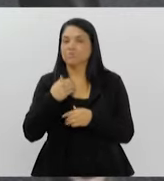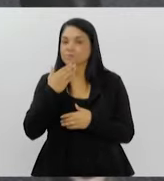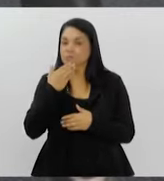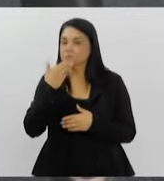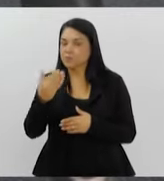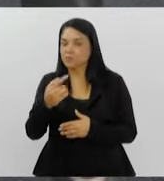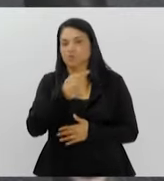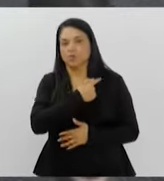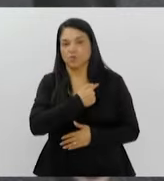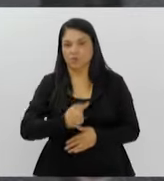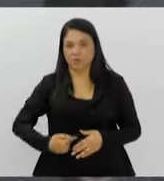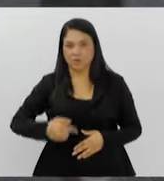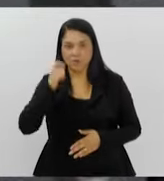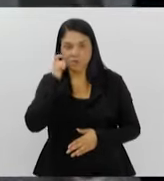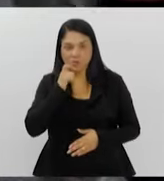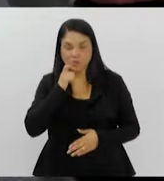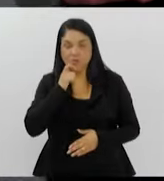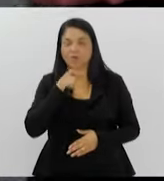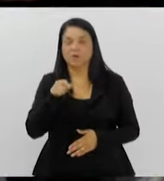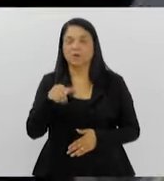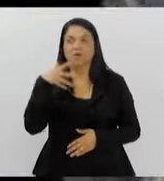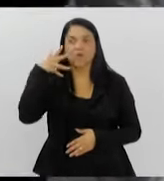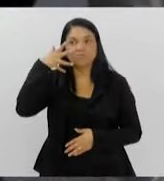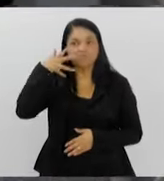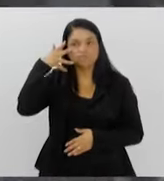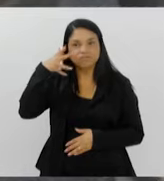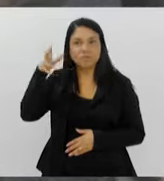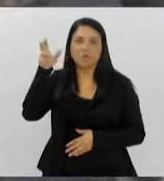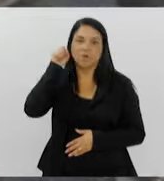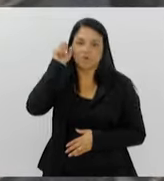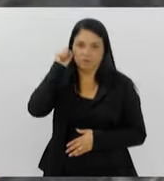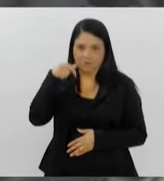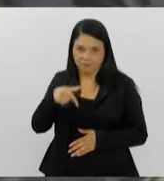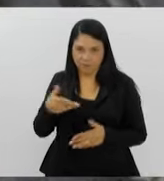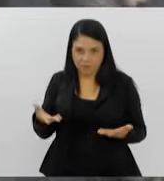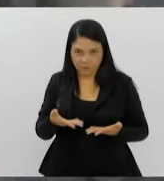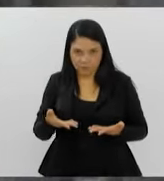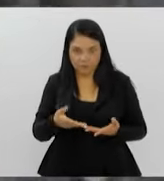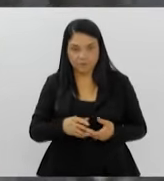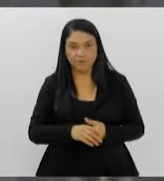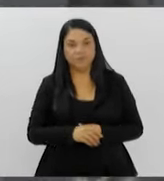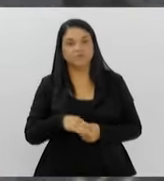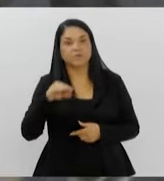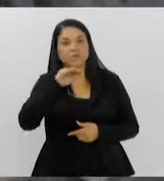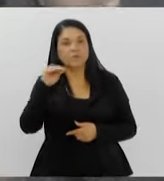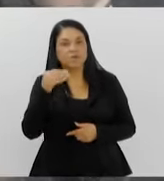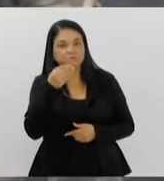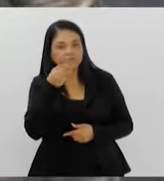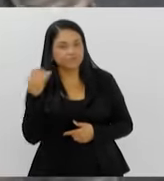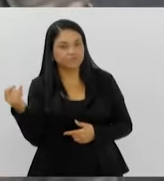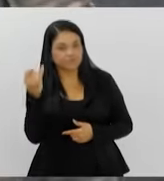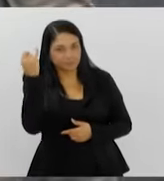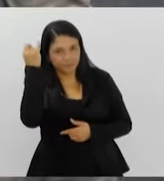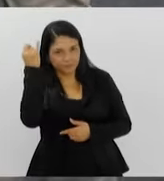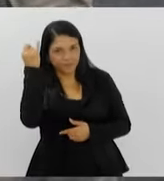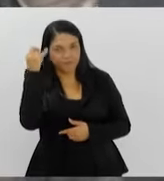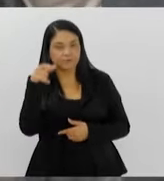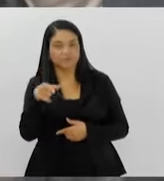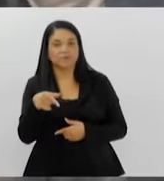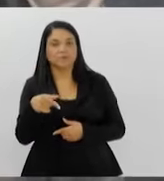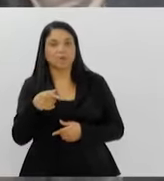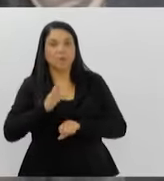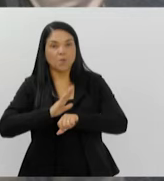ouvindo o nosso discurso e é importante que a gente Aproveite esse momento em que nós estamos